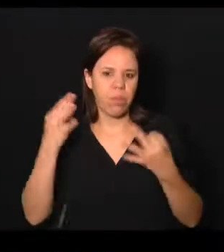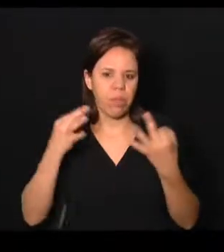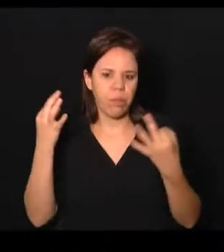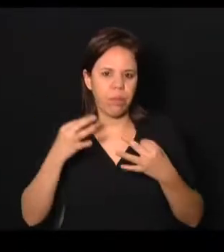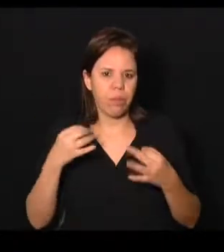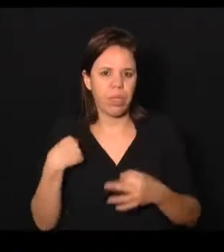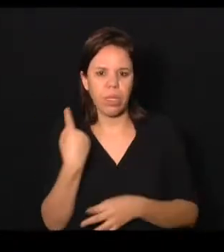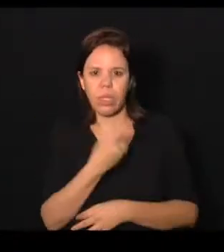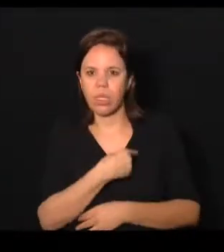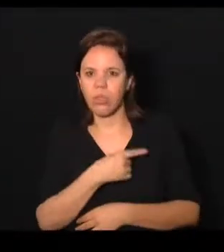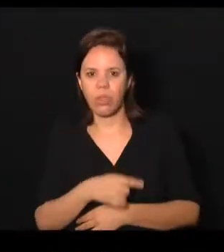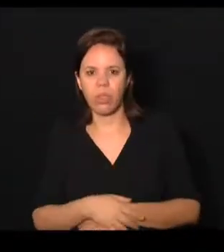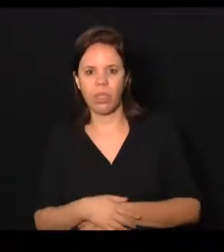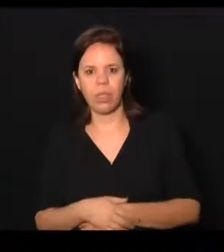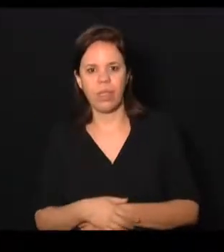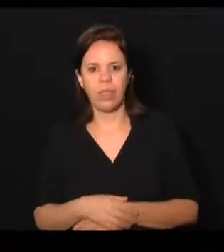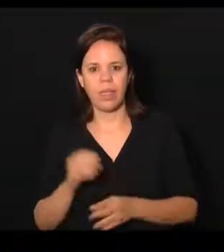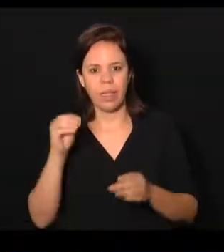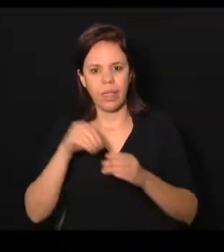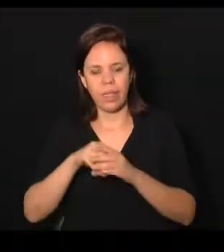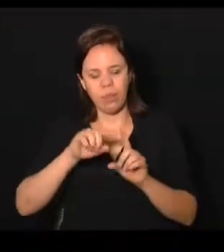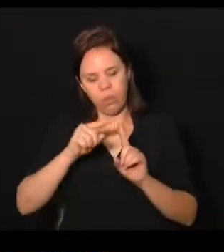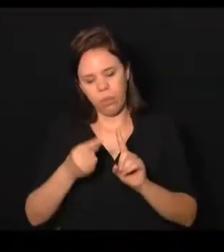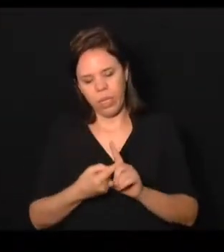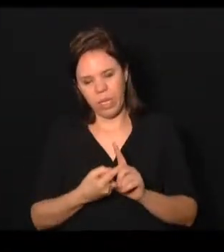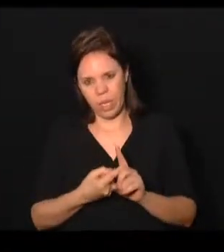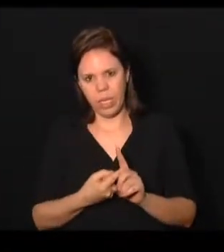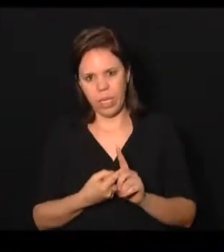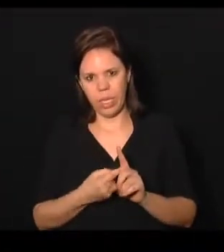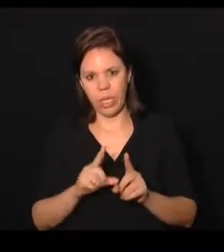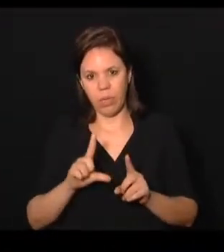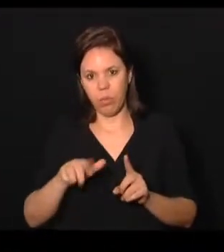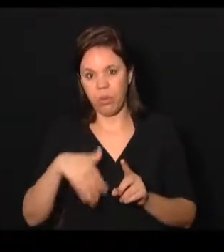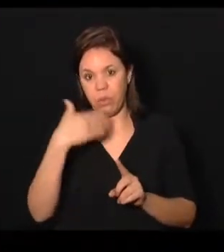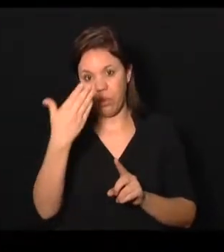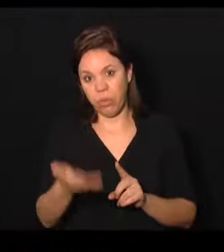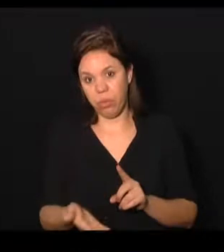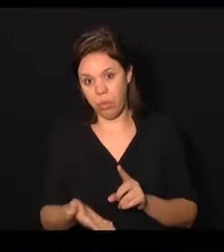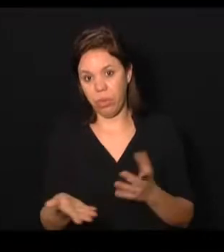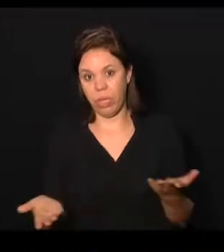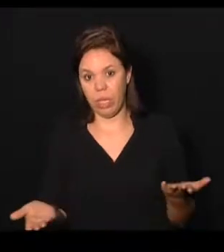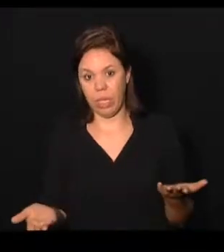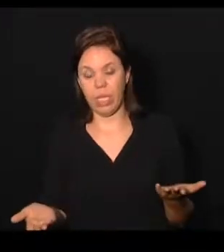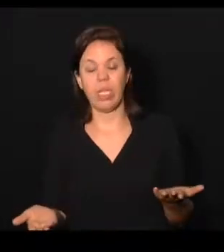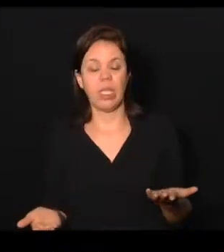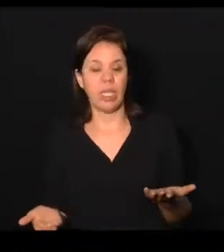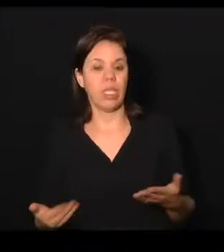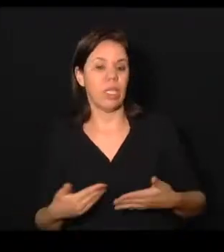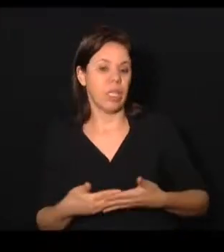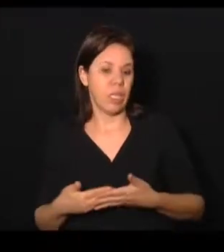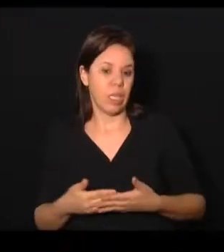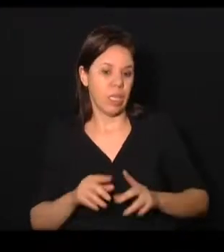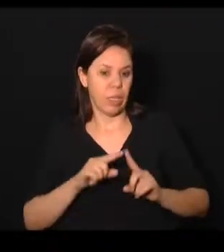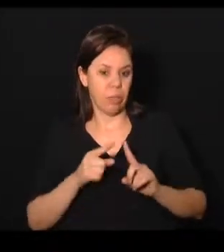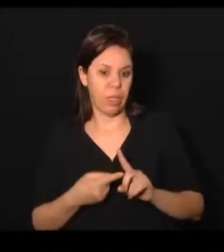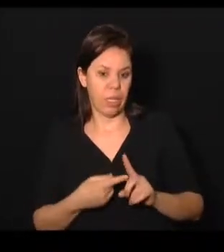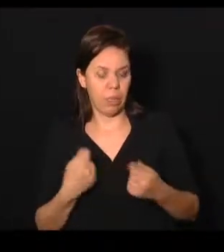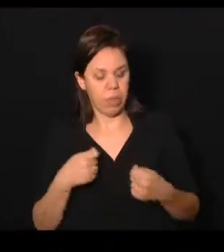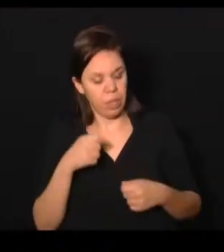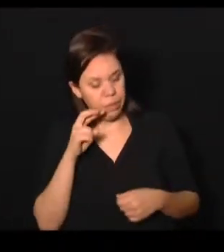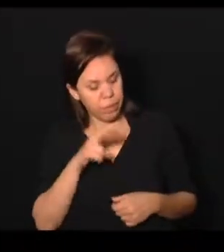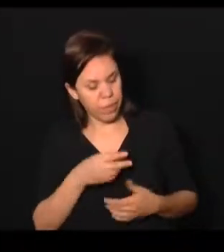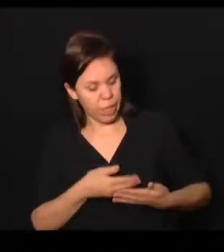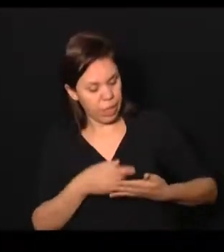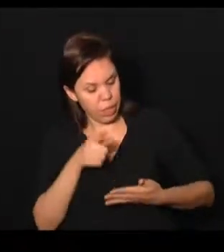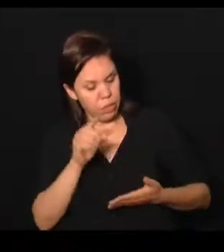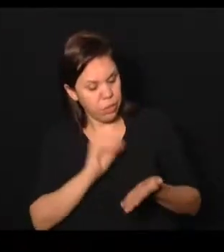sem que a gente na barriga da mãe, mas fora disso a gente depende desses exames, né? Então eu preciso ver essa criança tem necessidade de potássio,